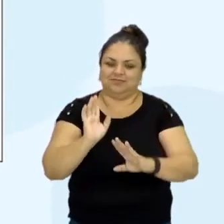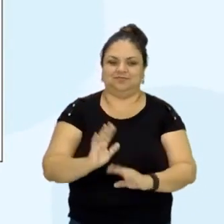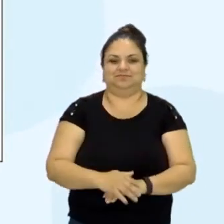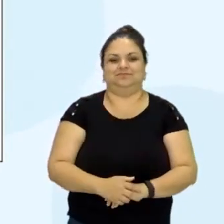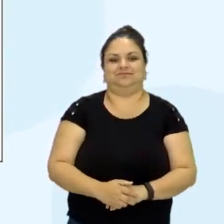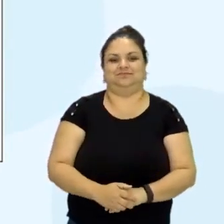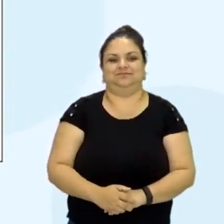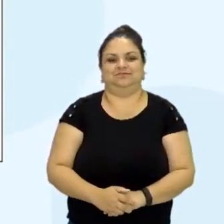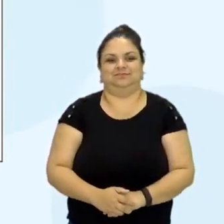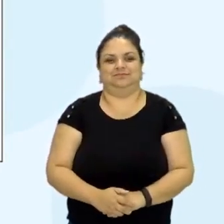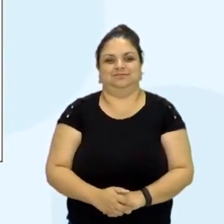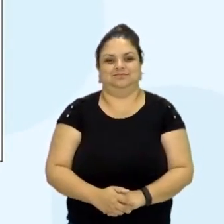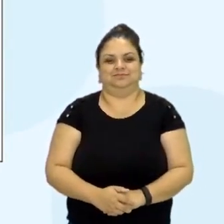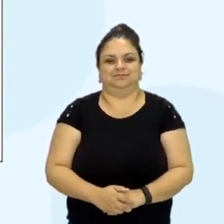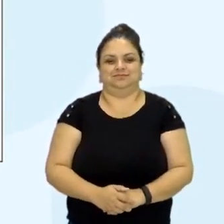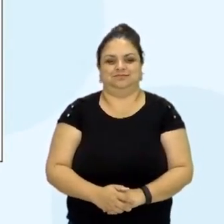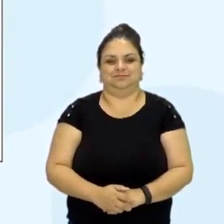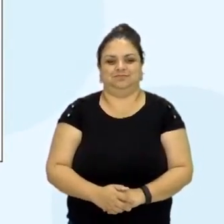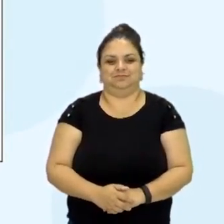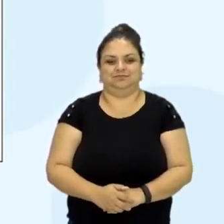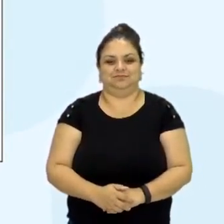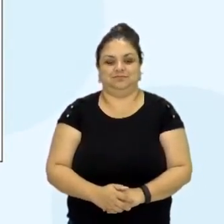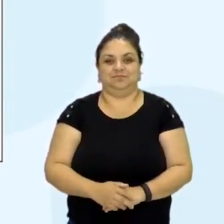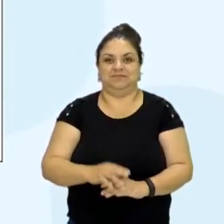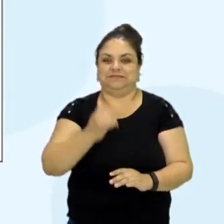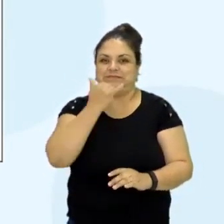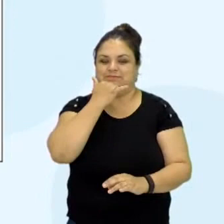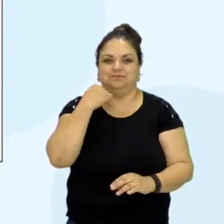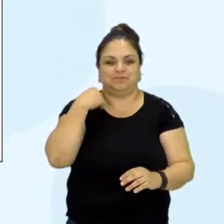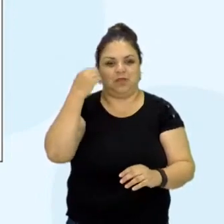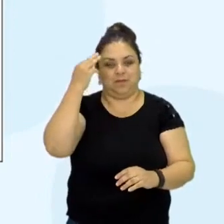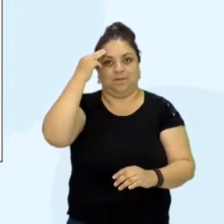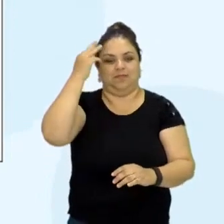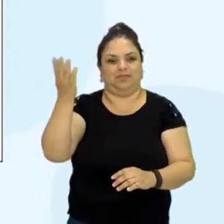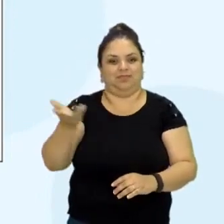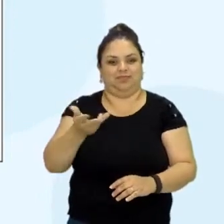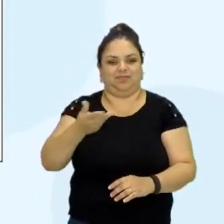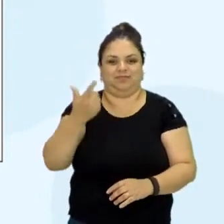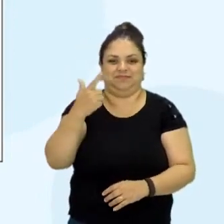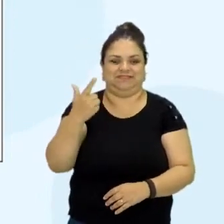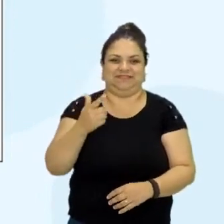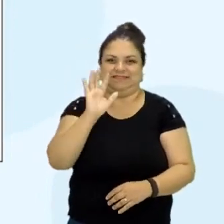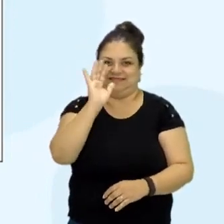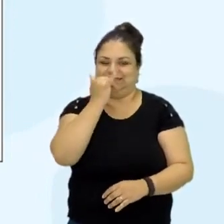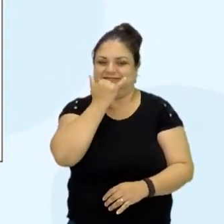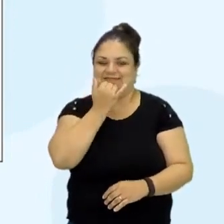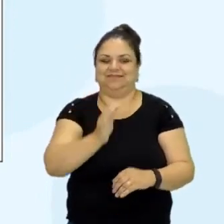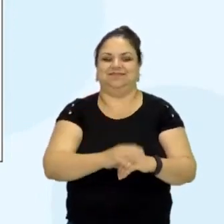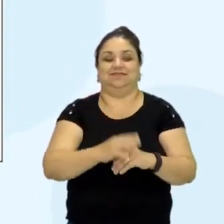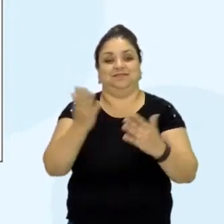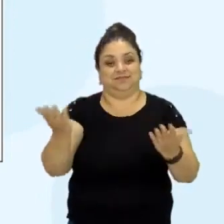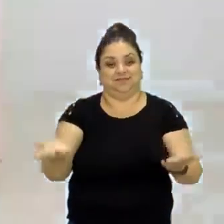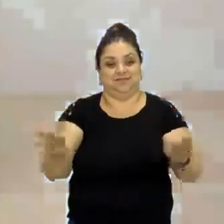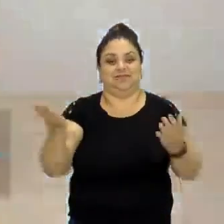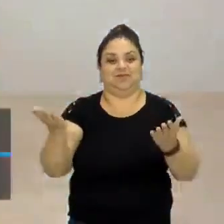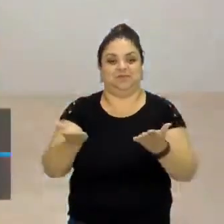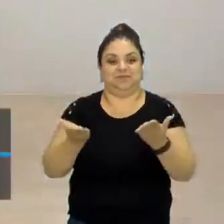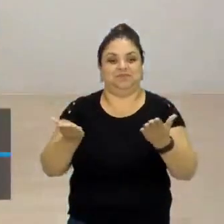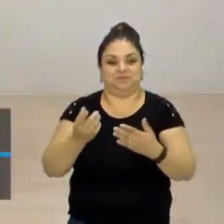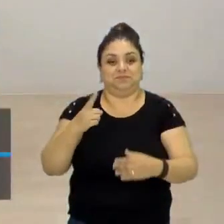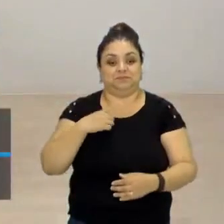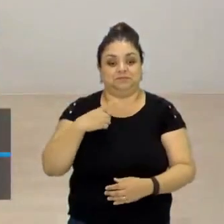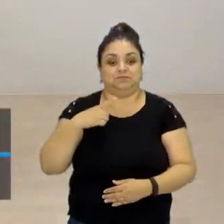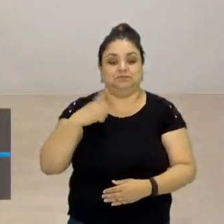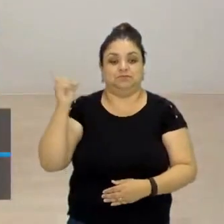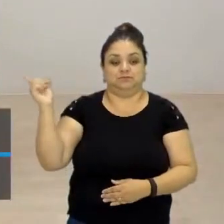não tá lembrando... A memória ainda não tá tão veloz e furiosa. Então, o que a gente tem aqui que foi o que a gente